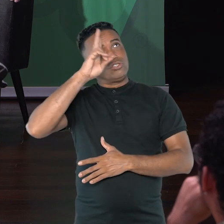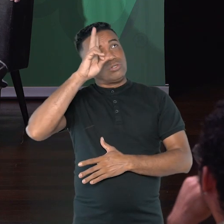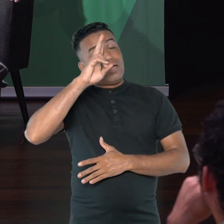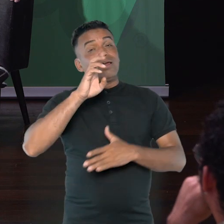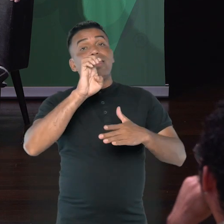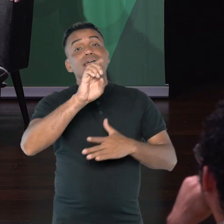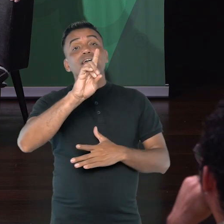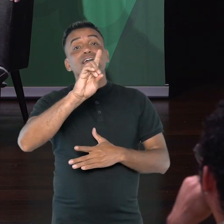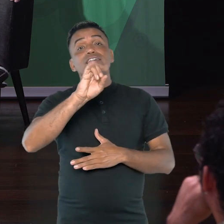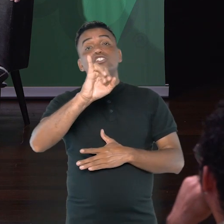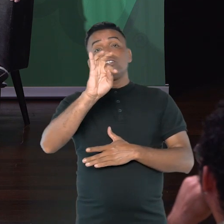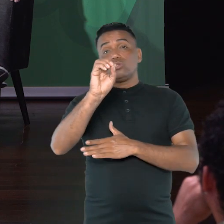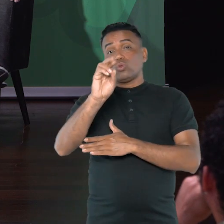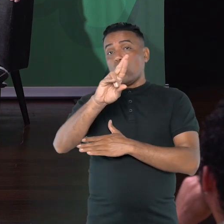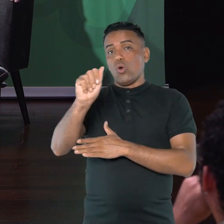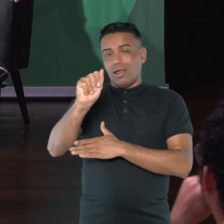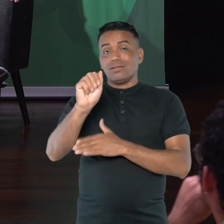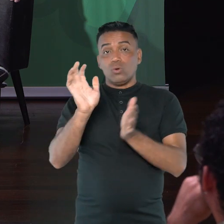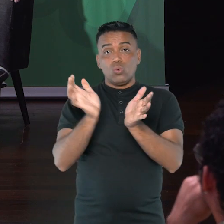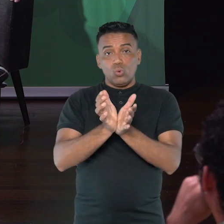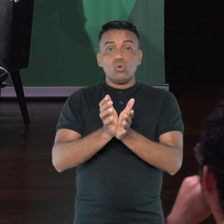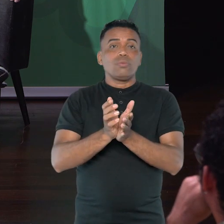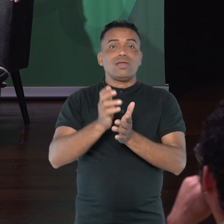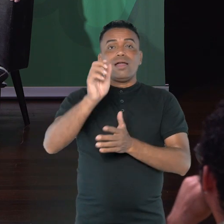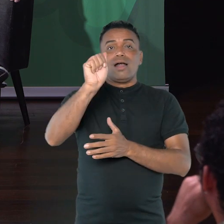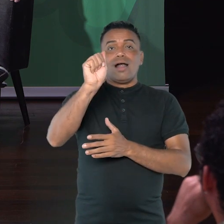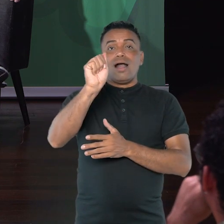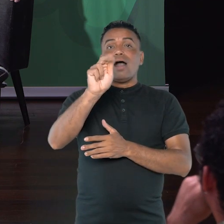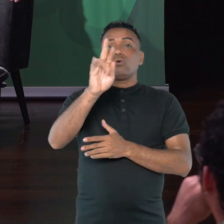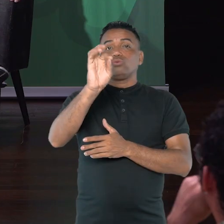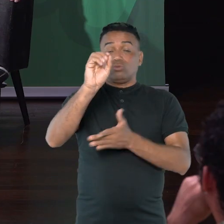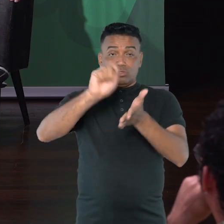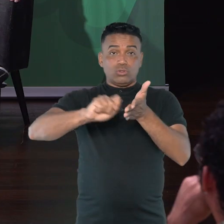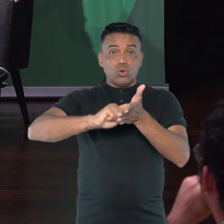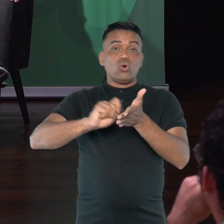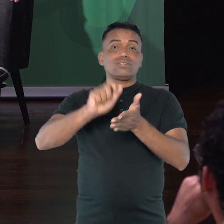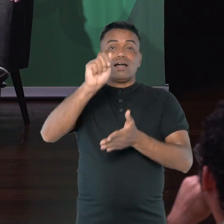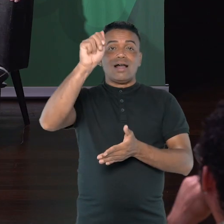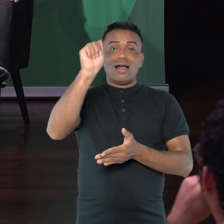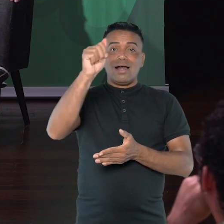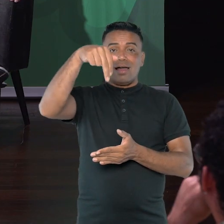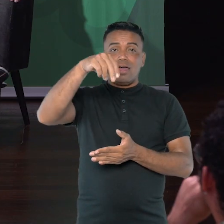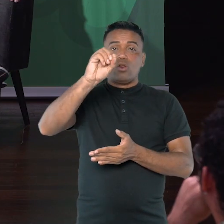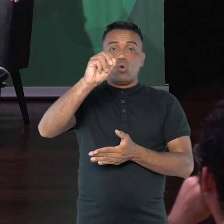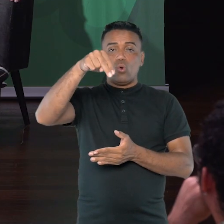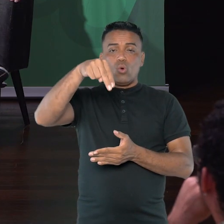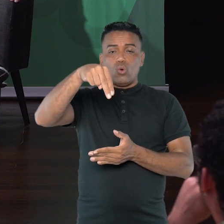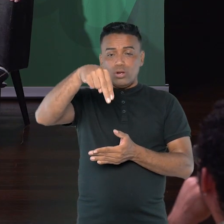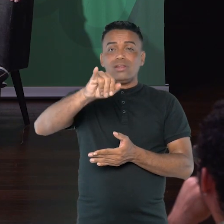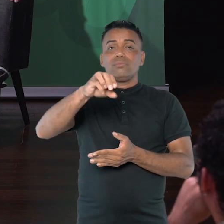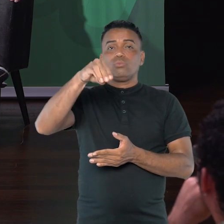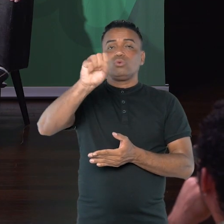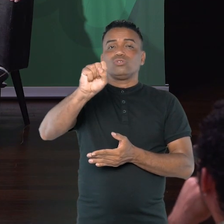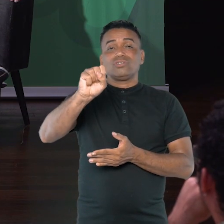que publicava esses livros, e tinha esse clube dos autores anônimos, e o Ademir Lins dizendo, mas eu queria ter meu nome na estante, mas a editora fala, não, mas você veio aqui